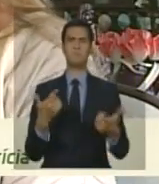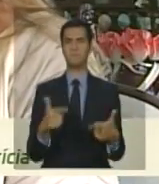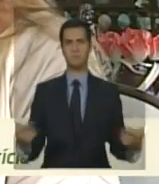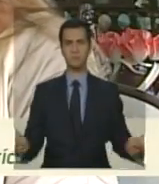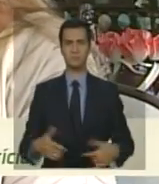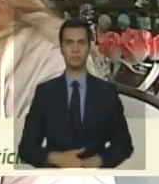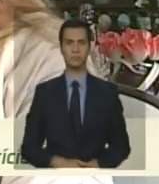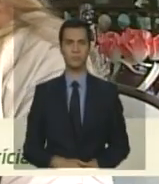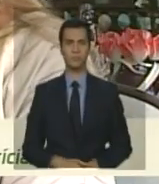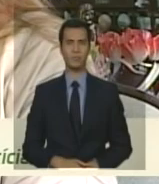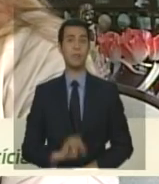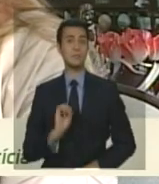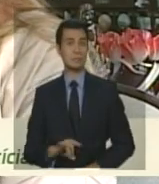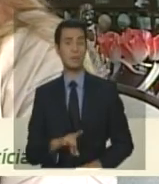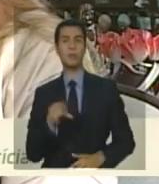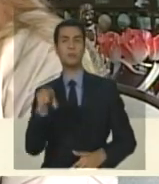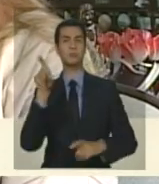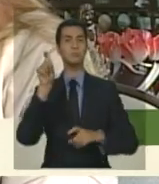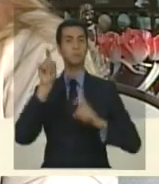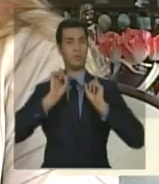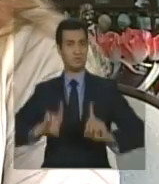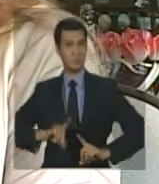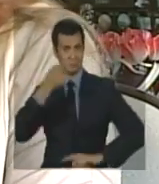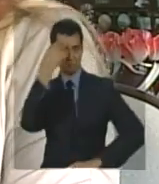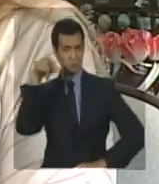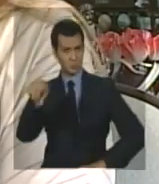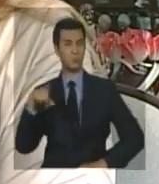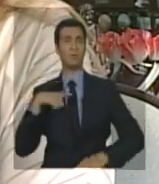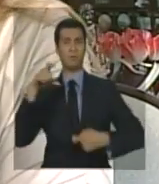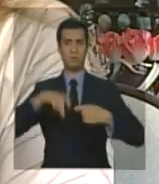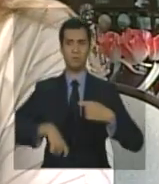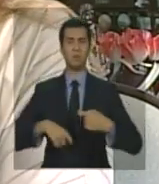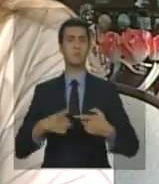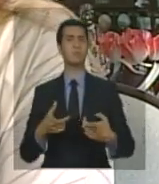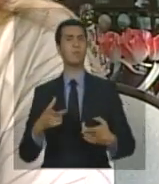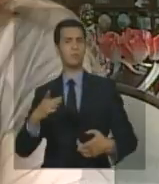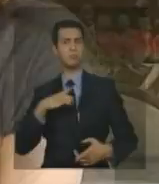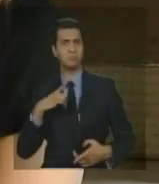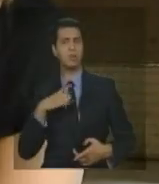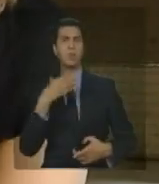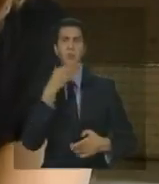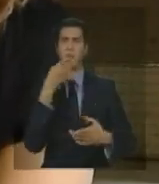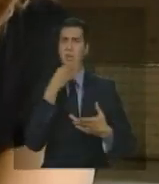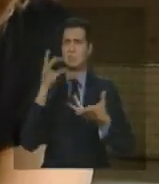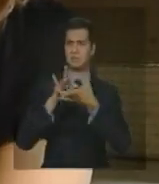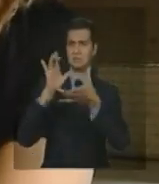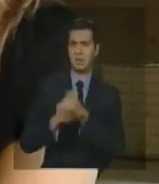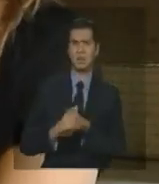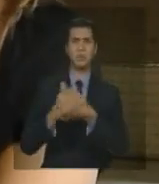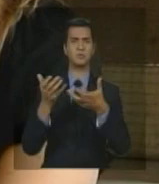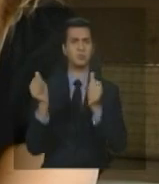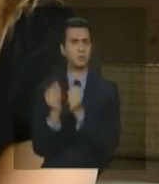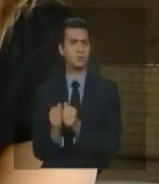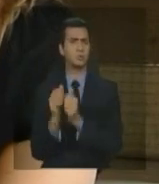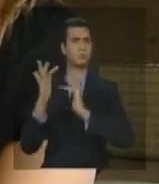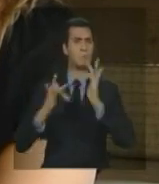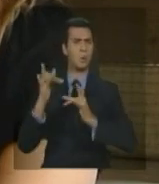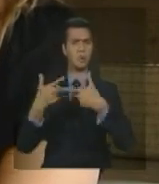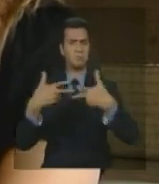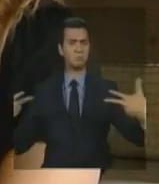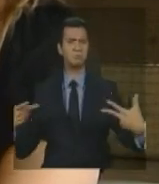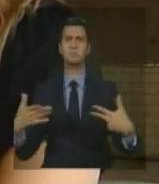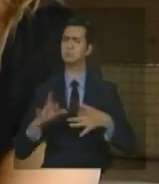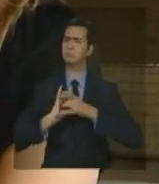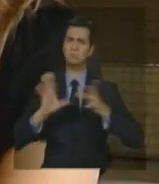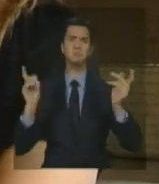parceiro, se vocês têm uma vida sexual, por que você não poderia engravidar? Não digo para você que vai ser fácil, mas